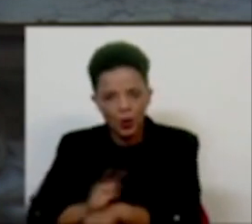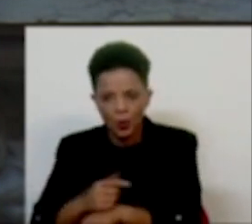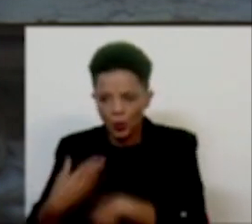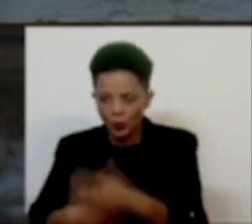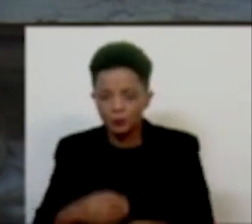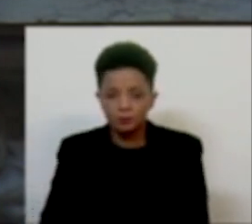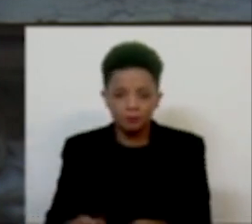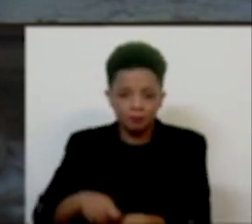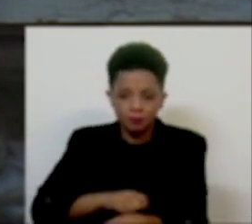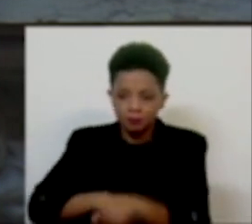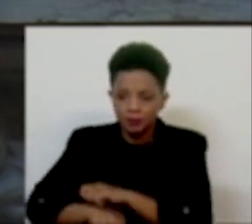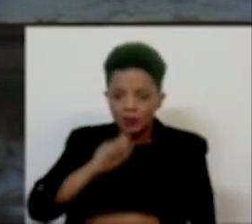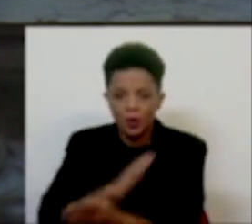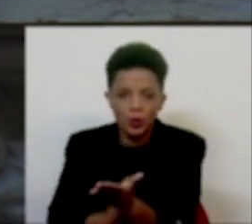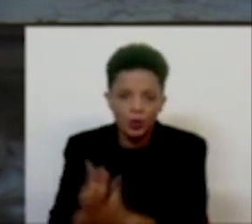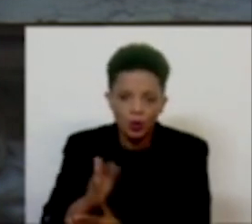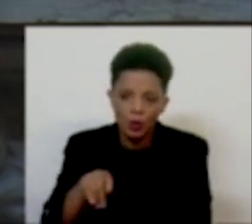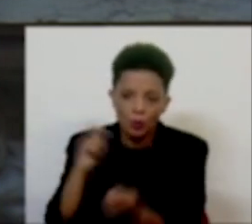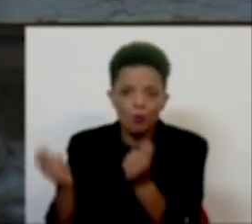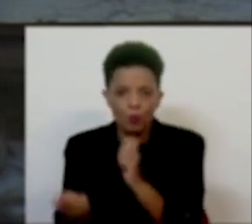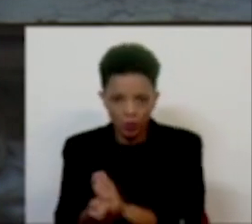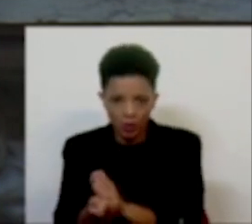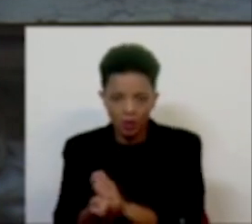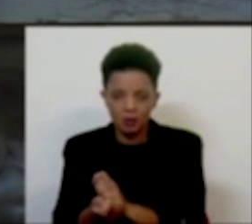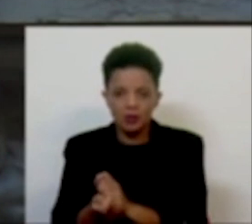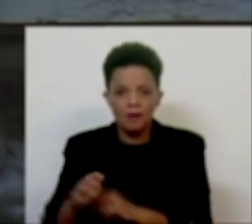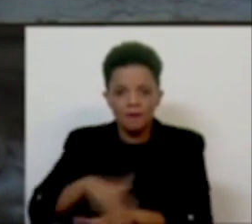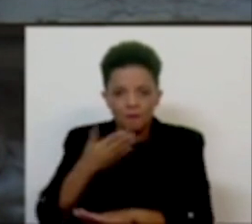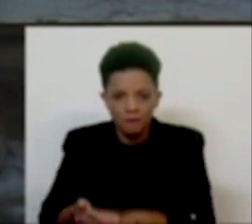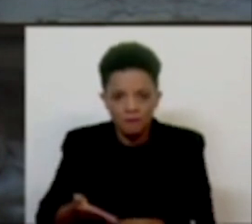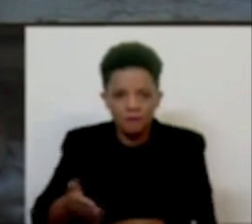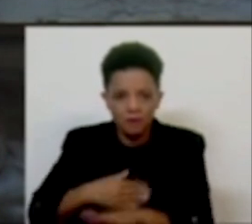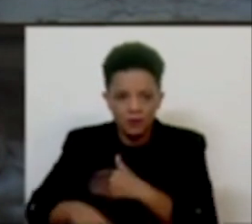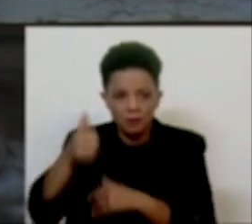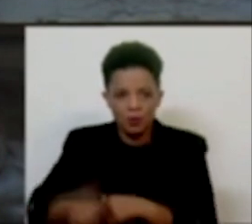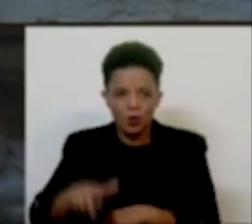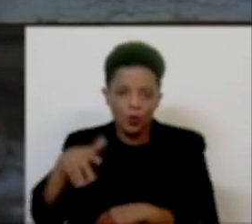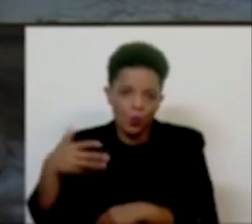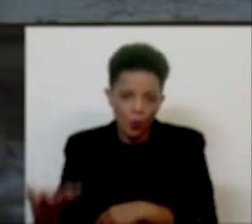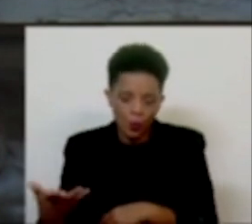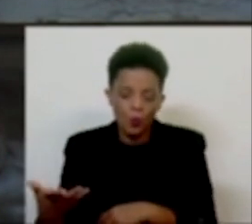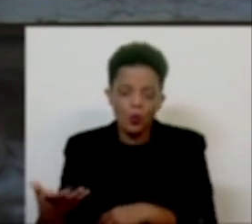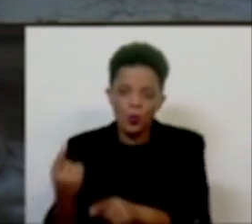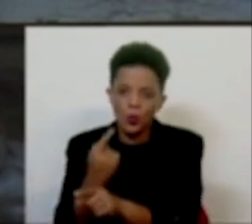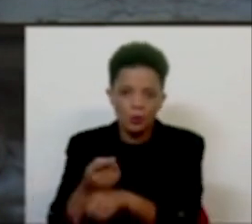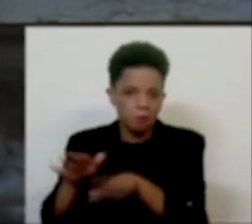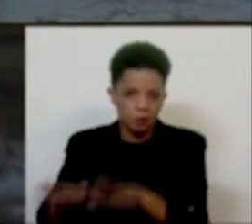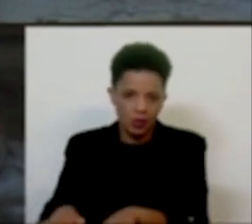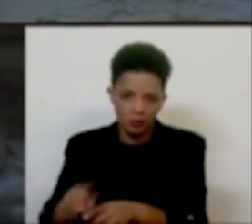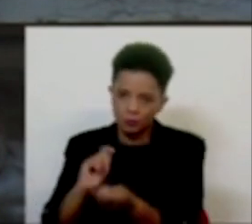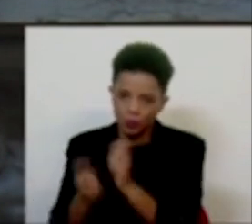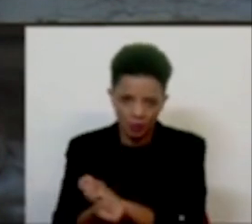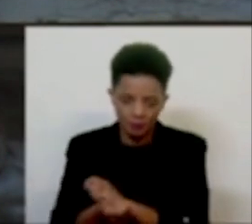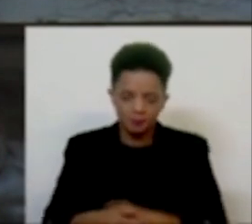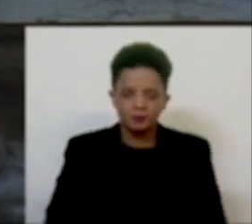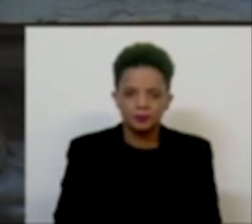o agir pode ser para continuar ou para mudar, para consolidar ou para romper um certo estado de coisas.